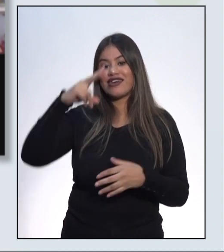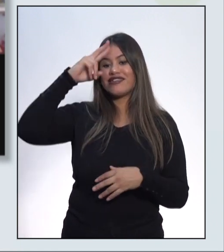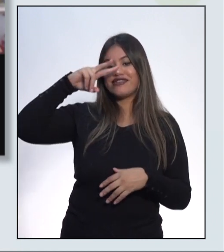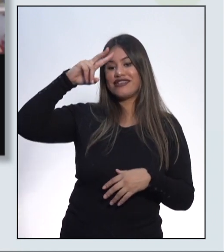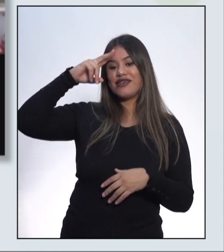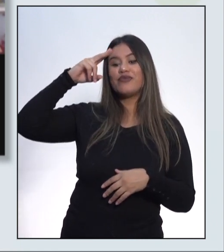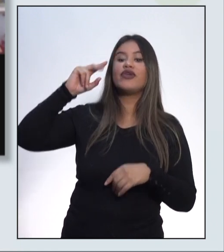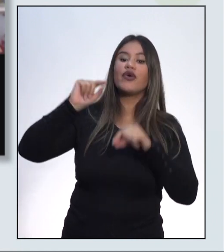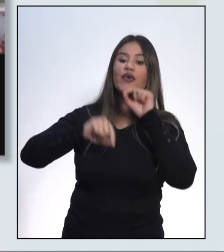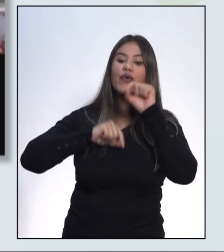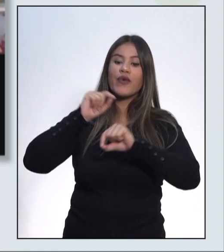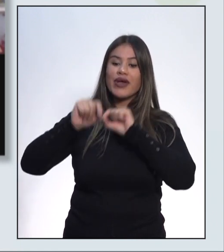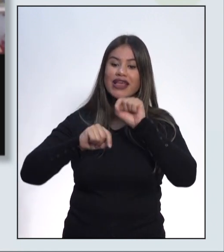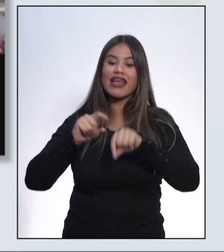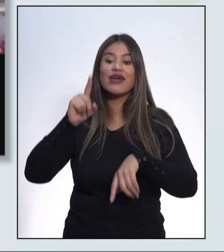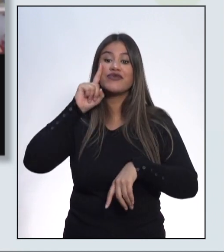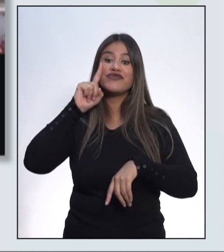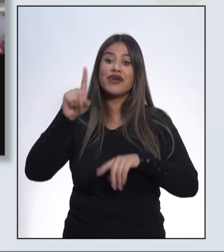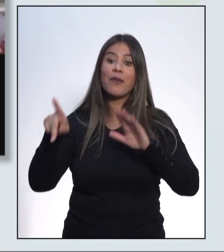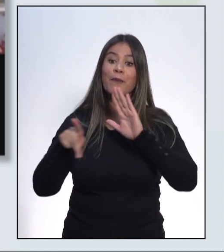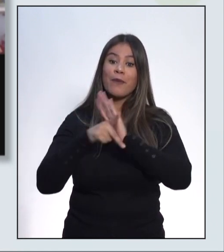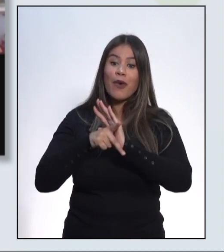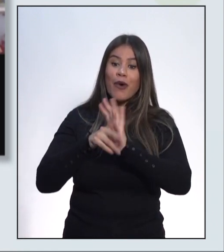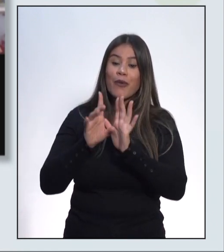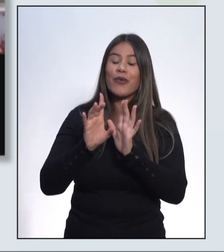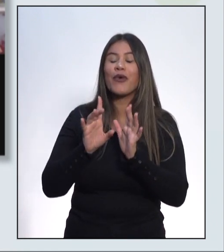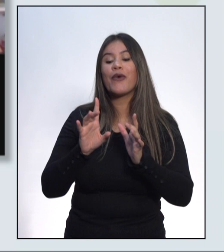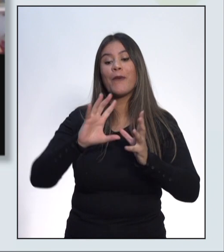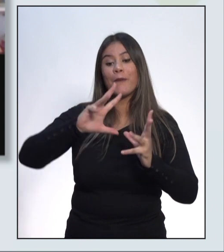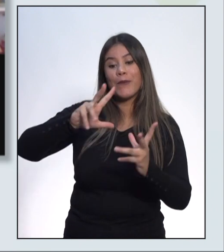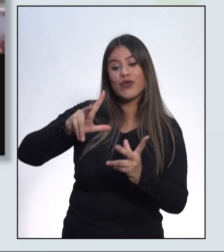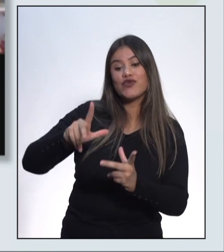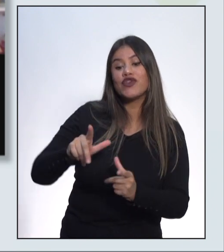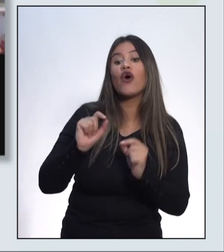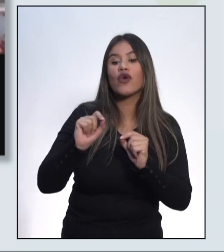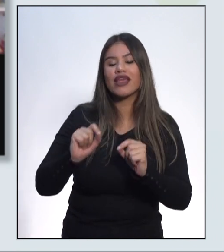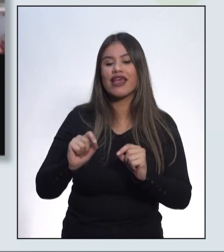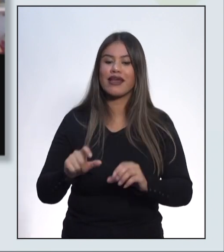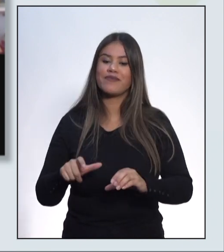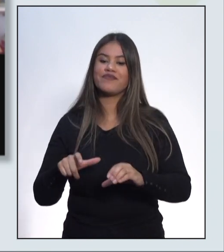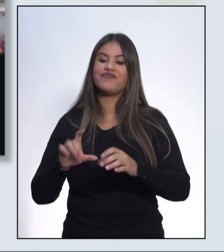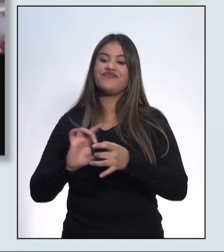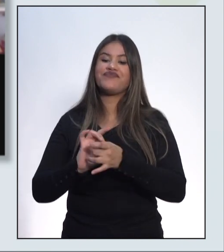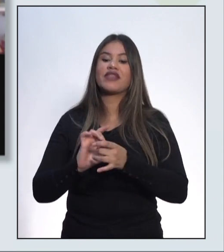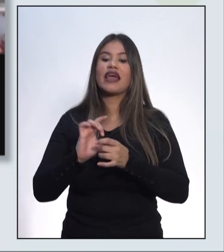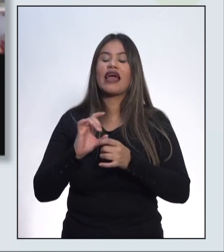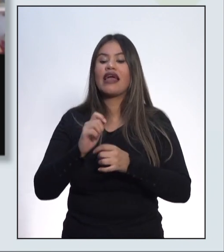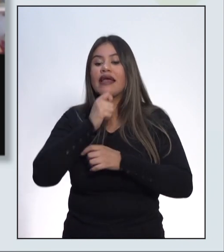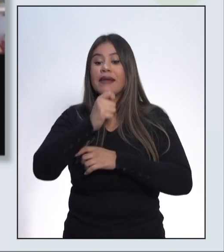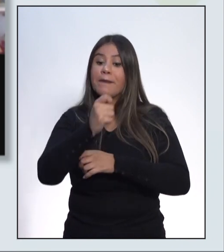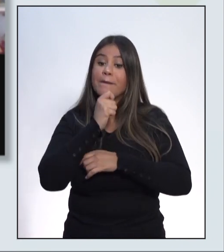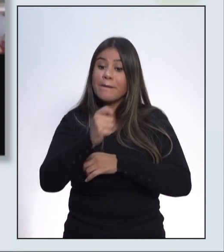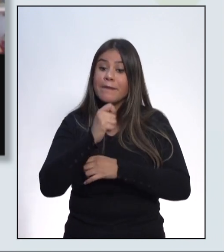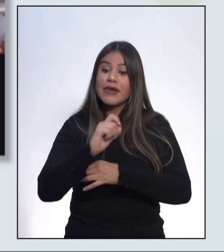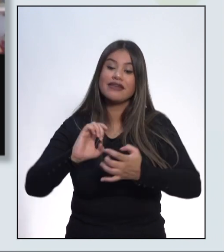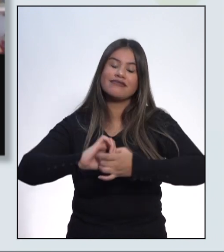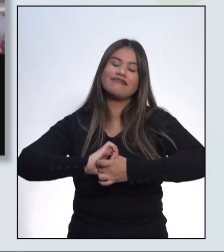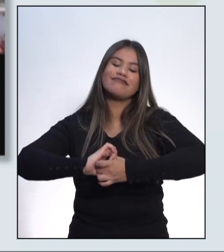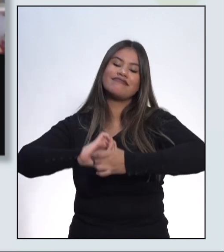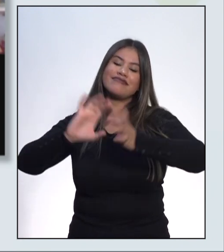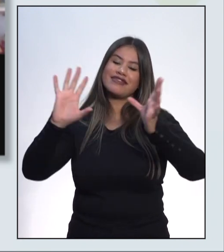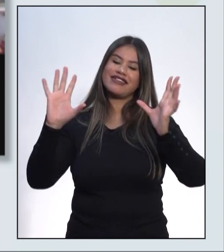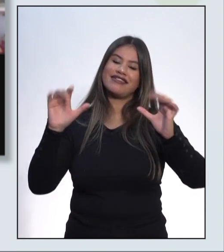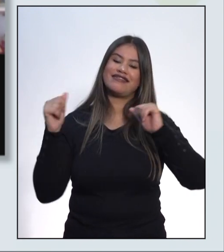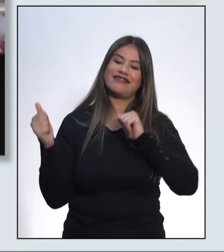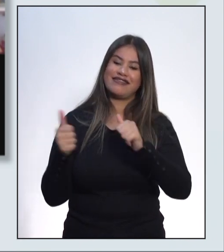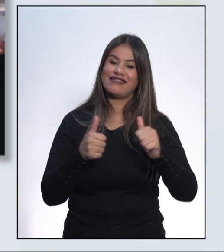de maio, foi Dia Mundial da Liberdade de Imprensa, não foi? Foi. Dia Mundial da Liberdade de Imprensa, que é um dia super importante,